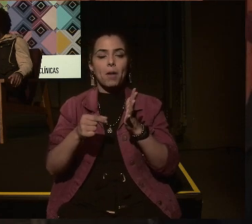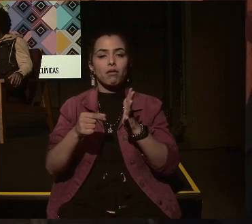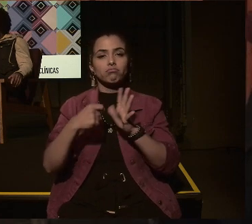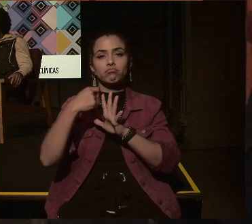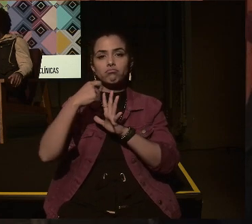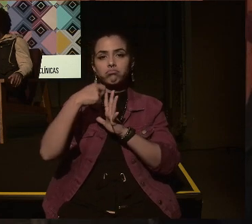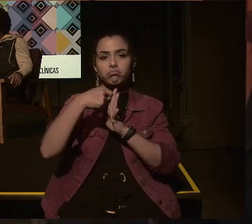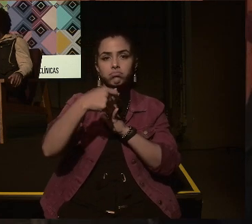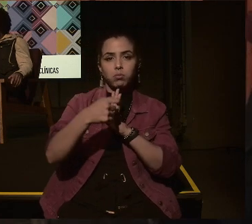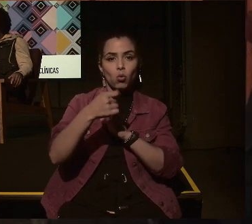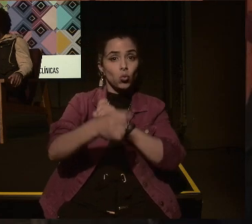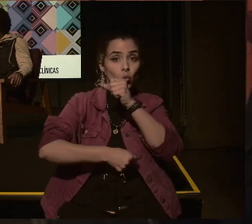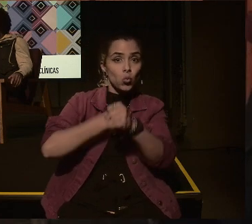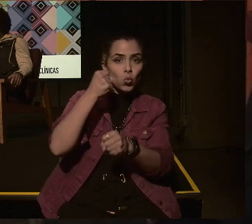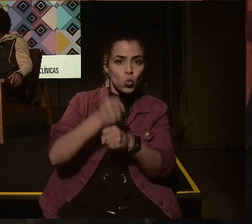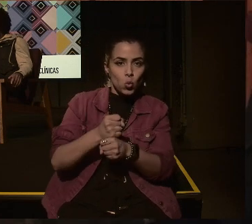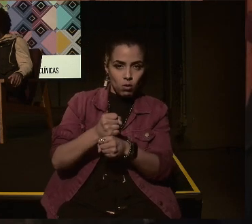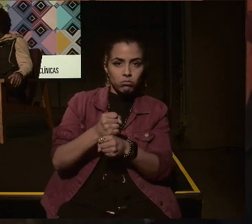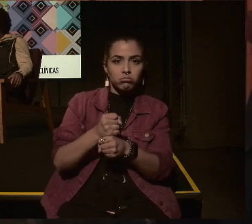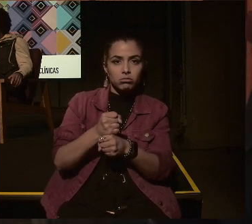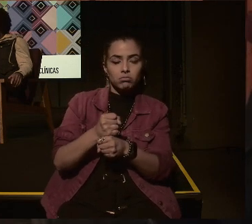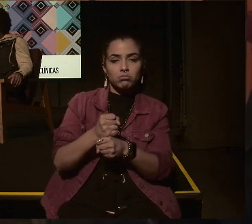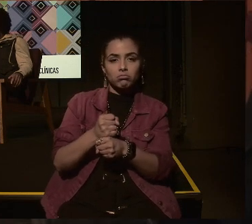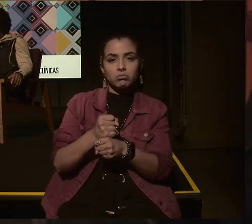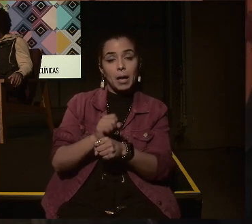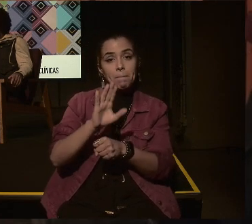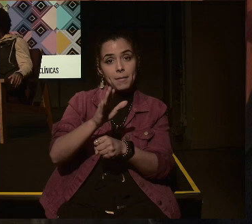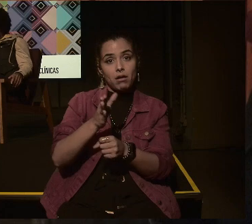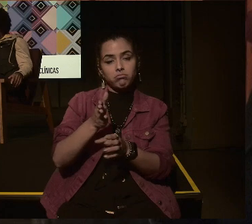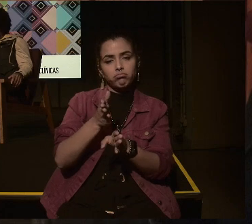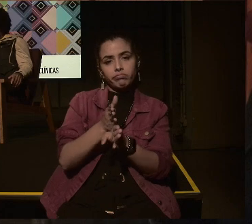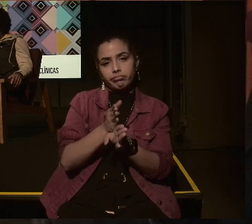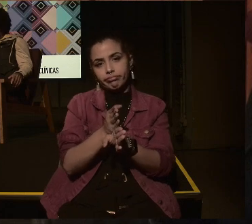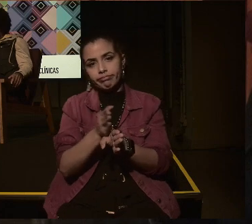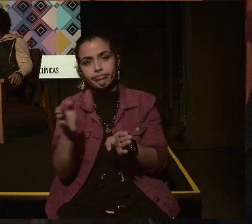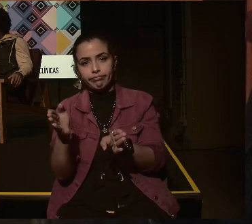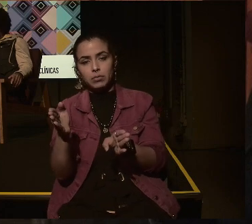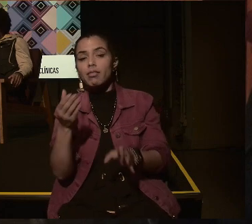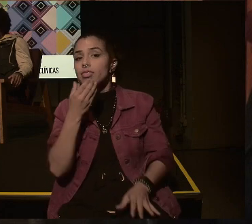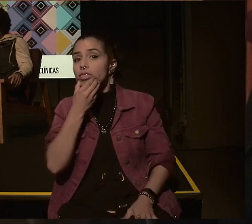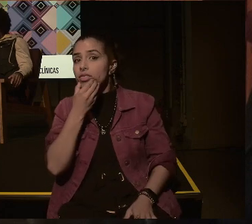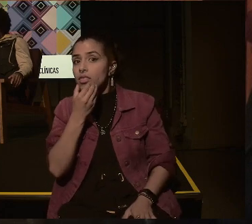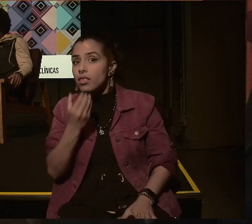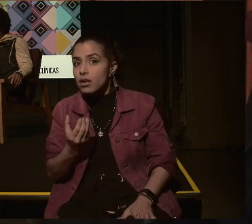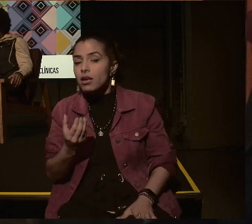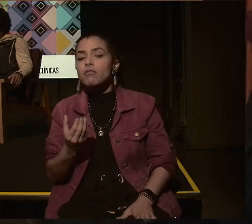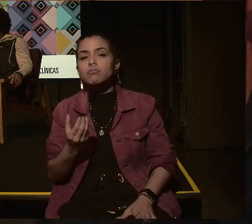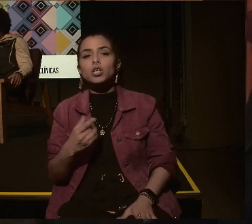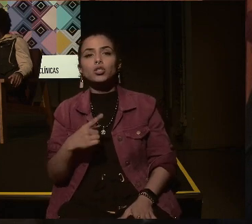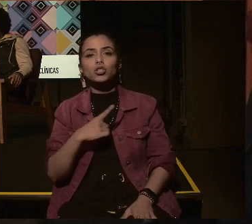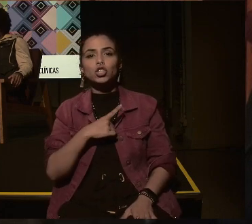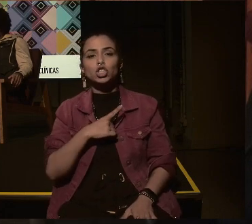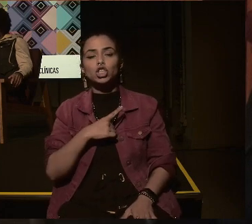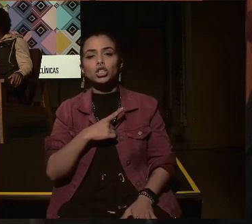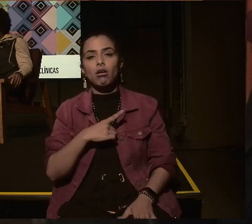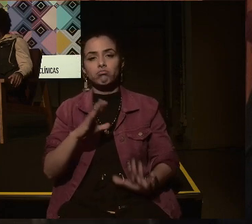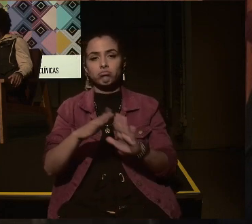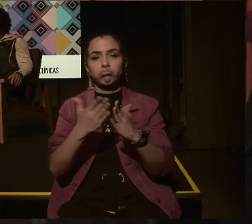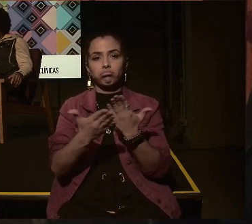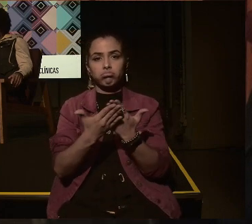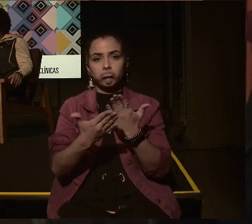ano todo. Antes, bem antes de dezembro, tinha uma pichação no muro da escola